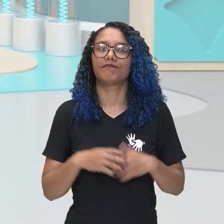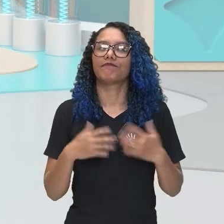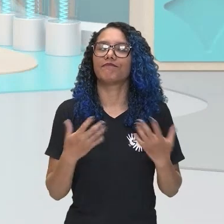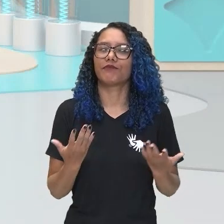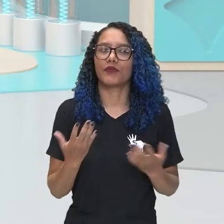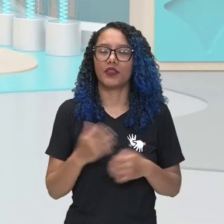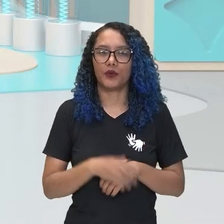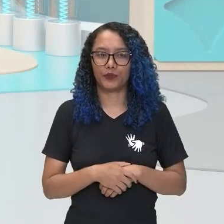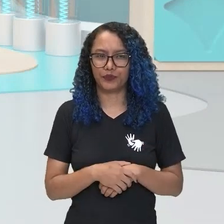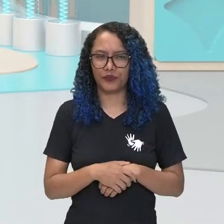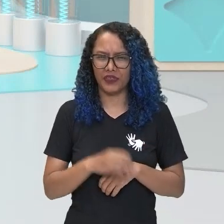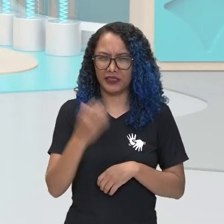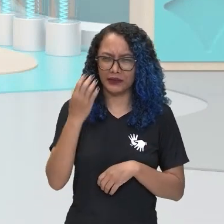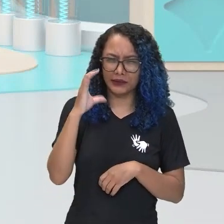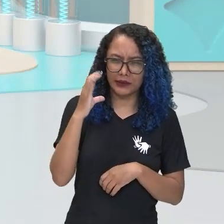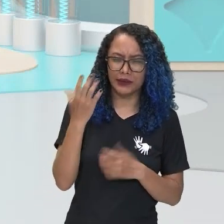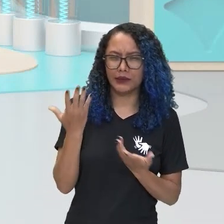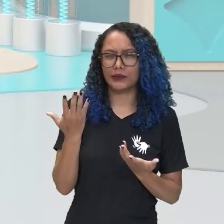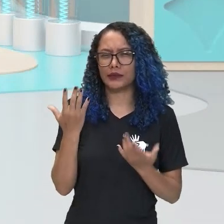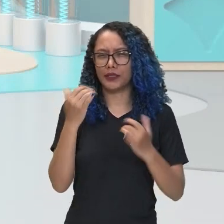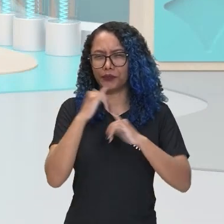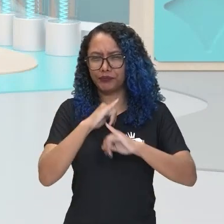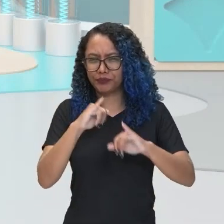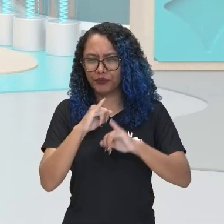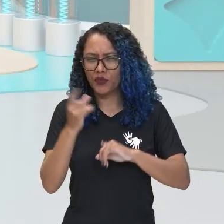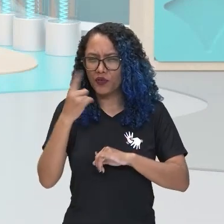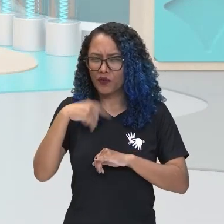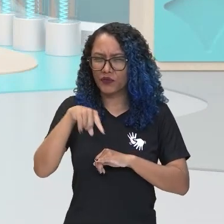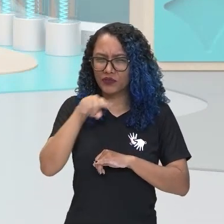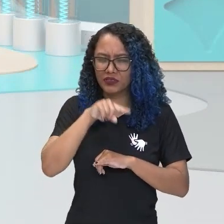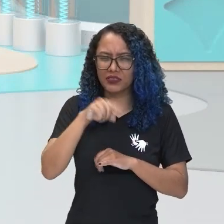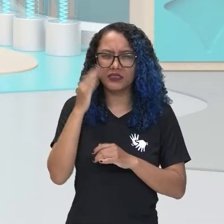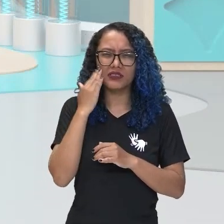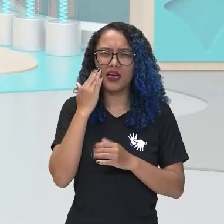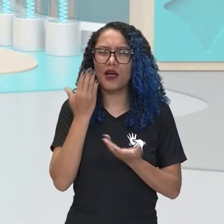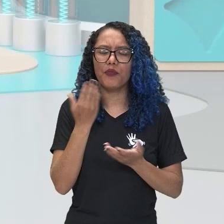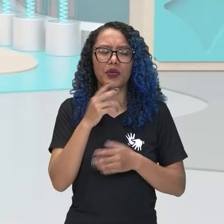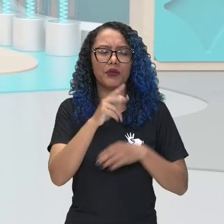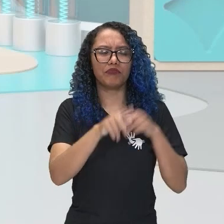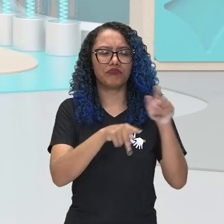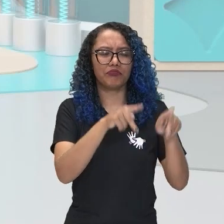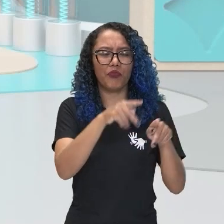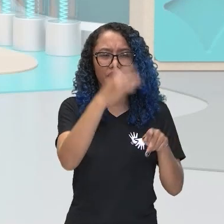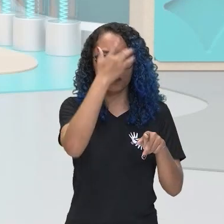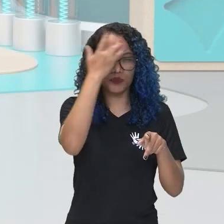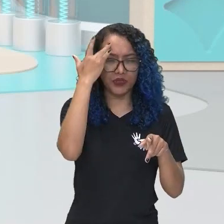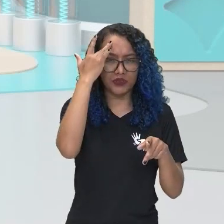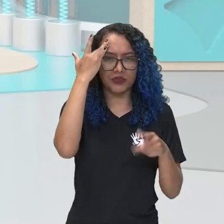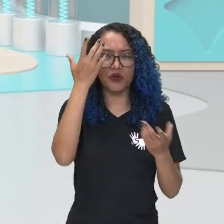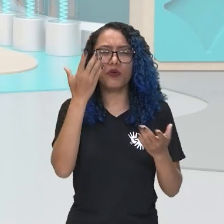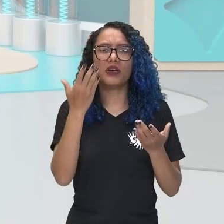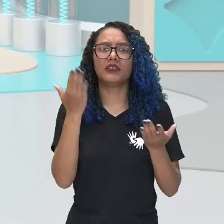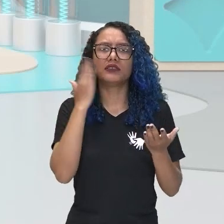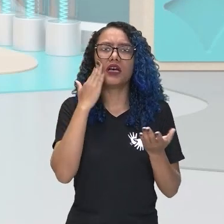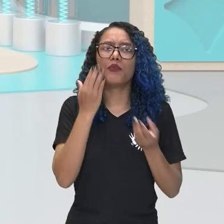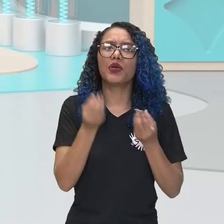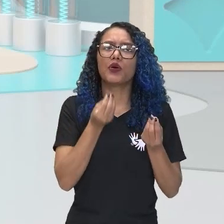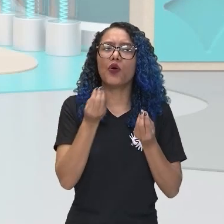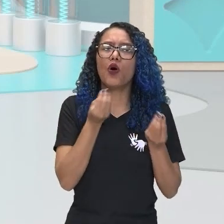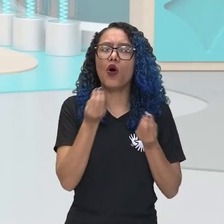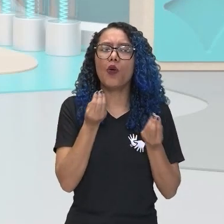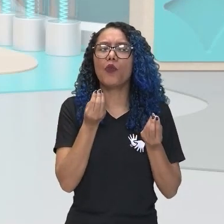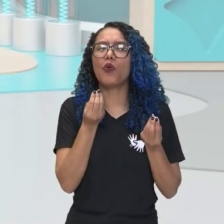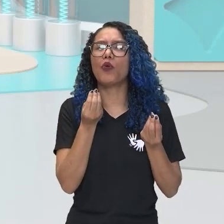Ciência, divulgação. Você sabe como a população é informada sobre o desenvolvimento das ciências? Não